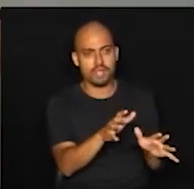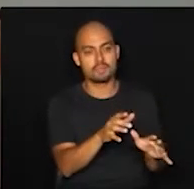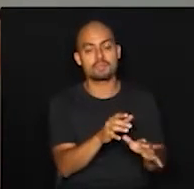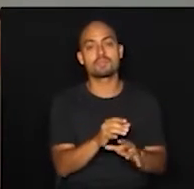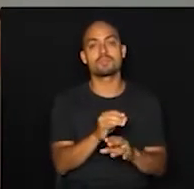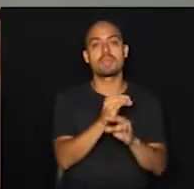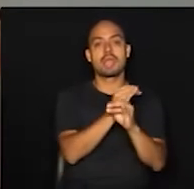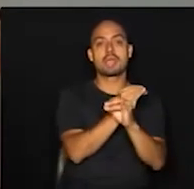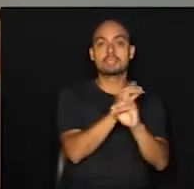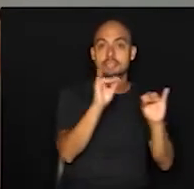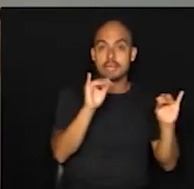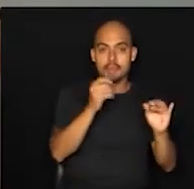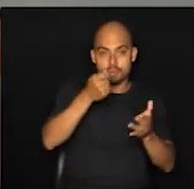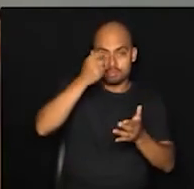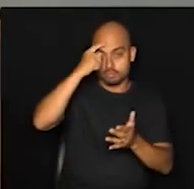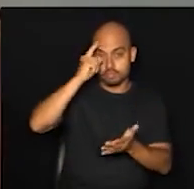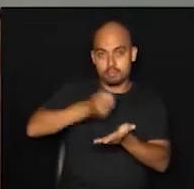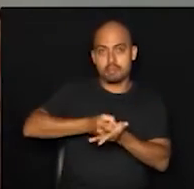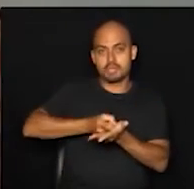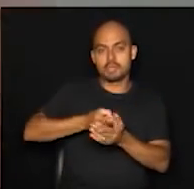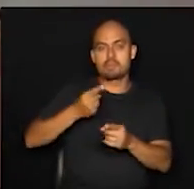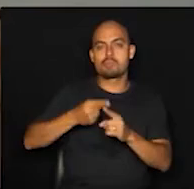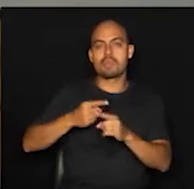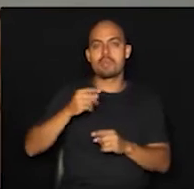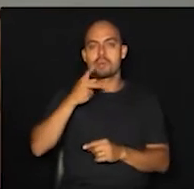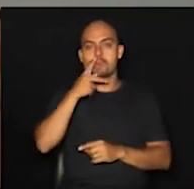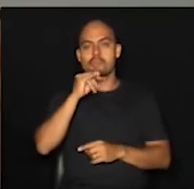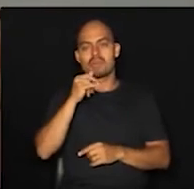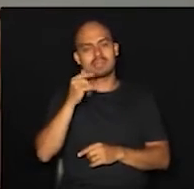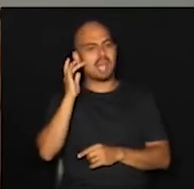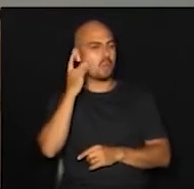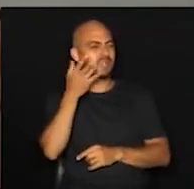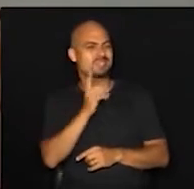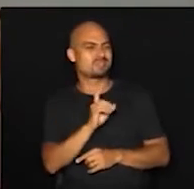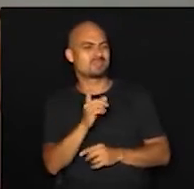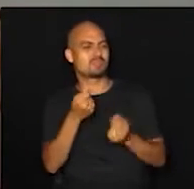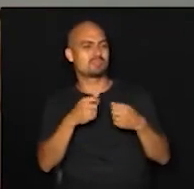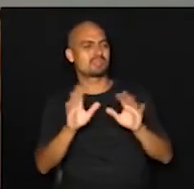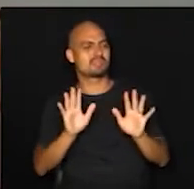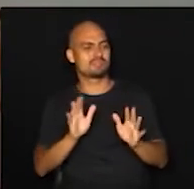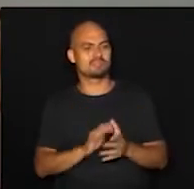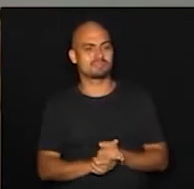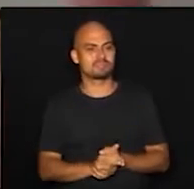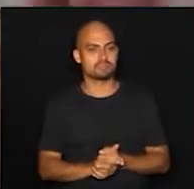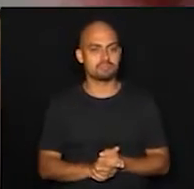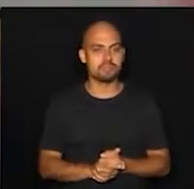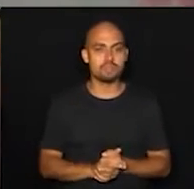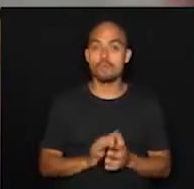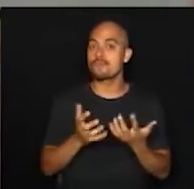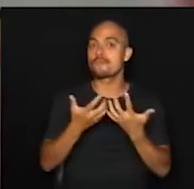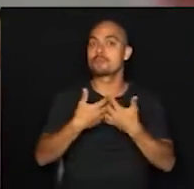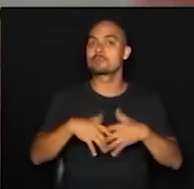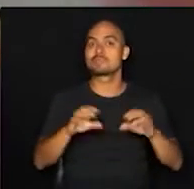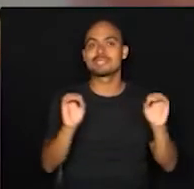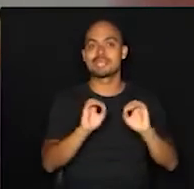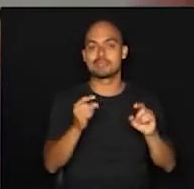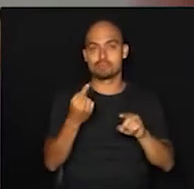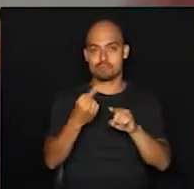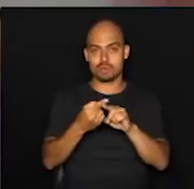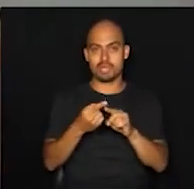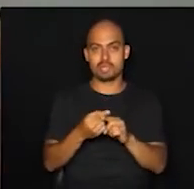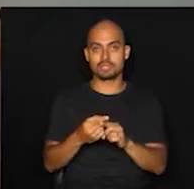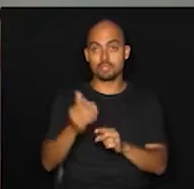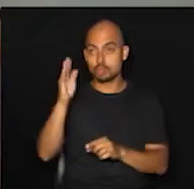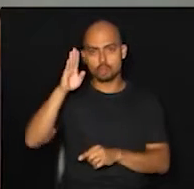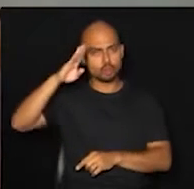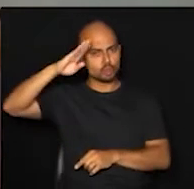nome dela, porque o pai ficou achando que não precisava. E, por fim, nada funcionou, porque aí os soldadinhos